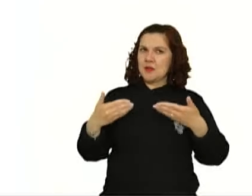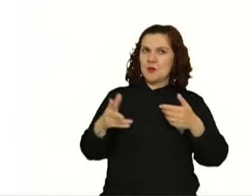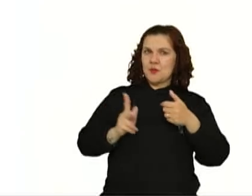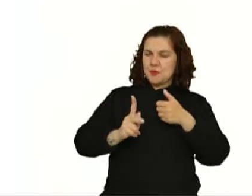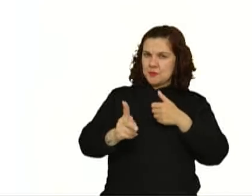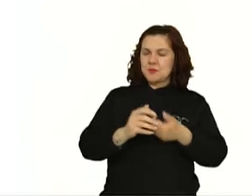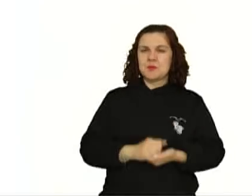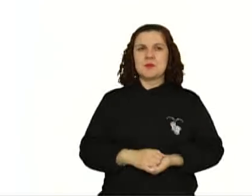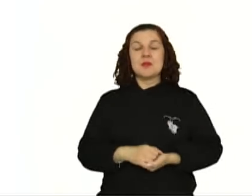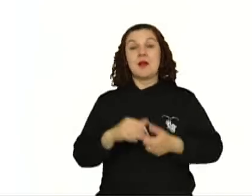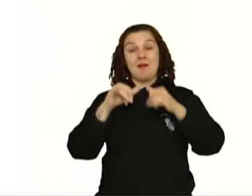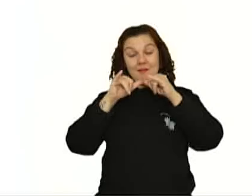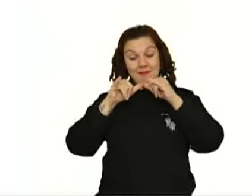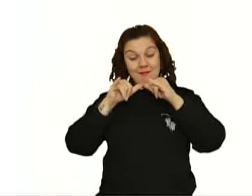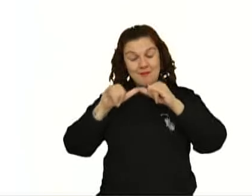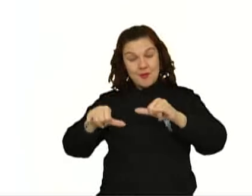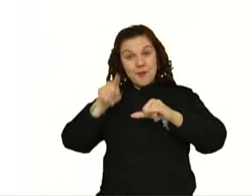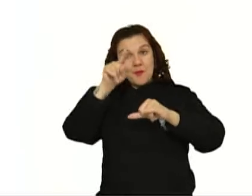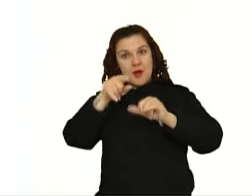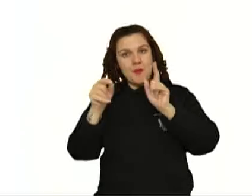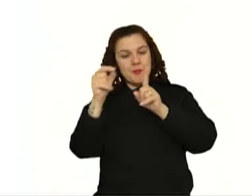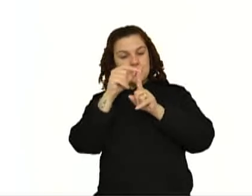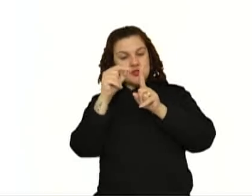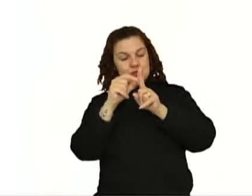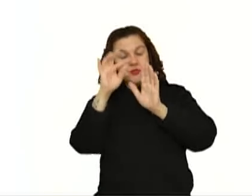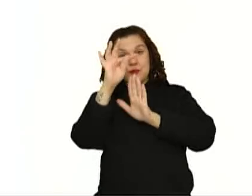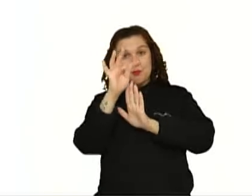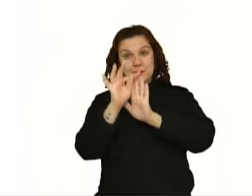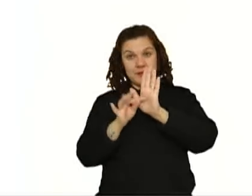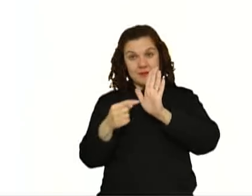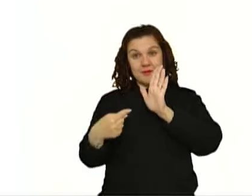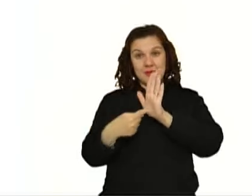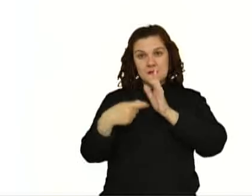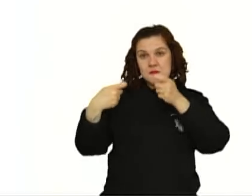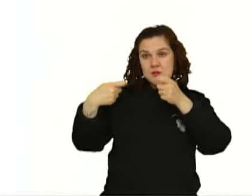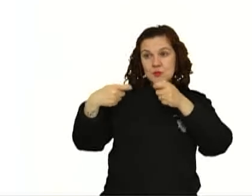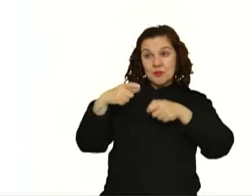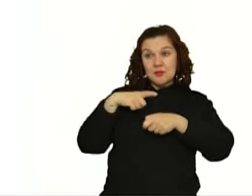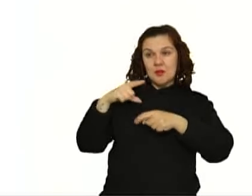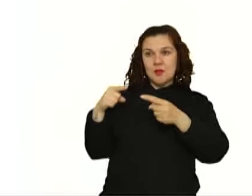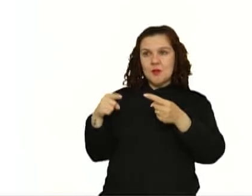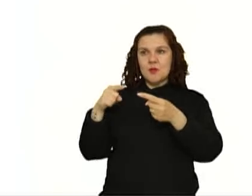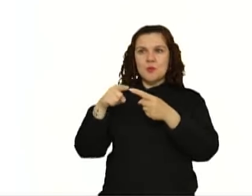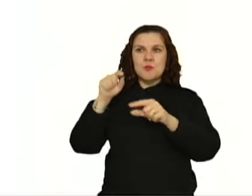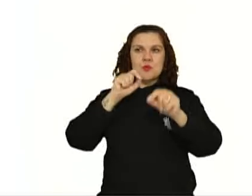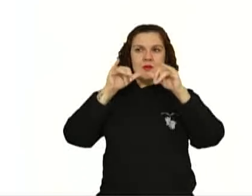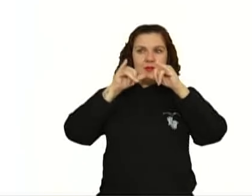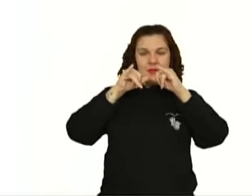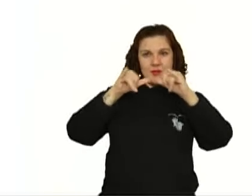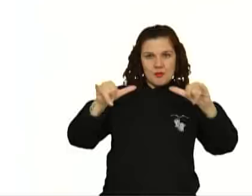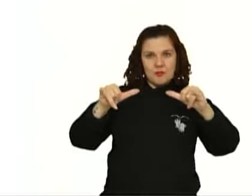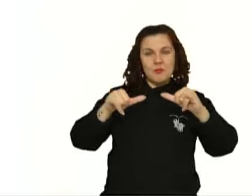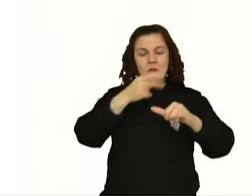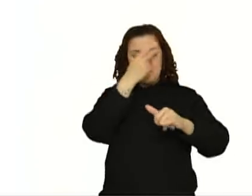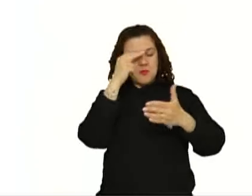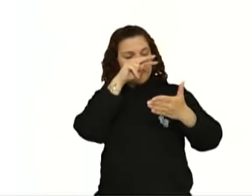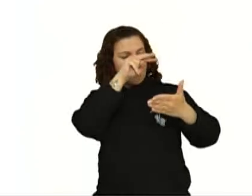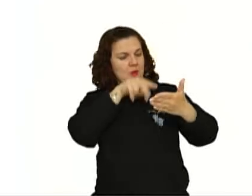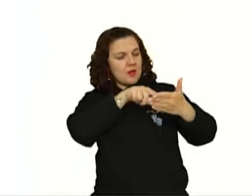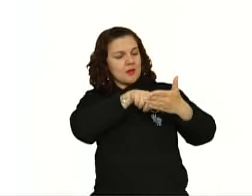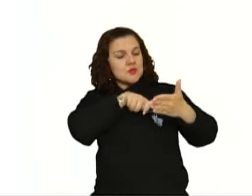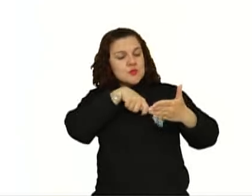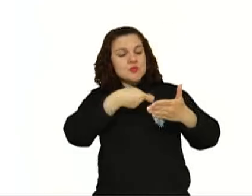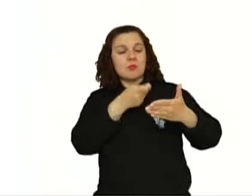Continuando lá, a notícia é um tipo textual que possui o objetivo de informar o leitor